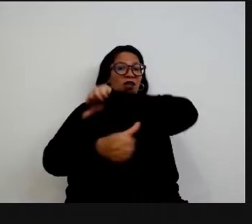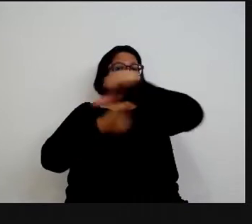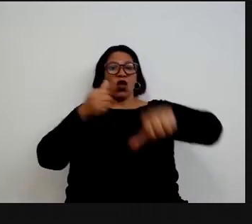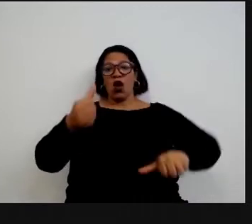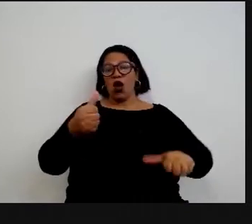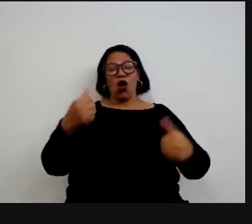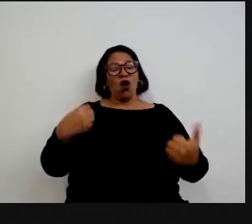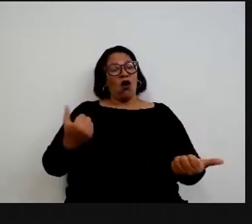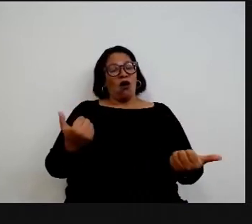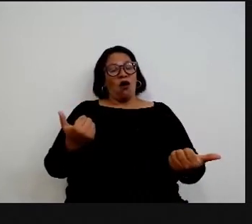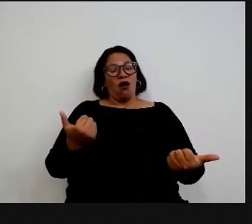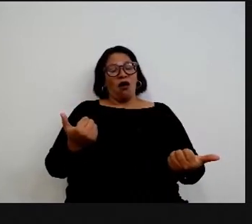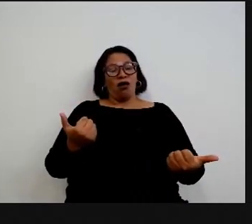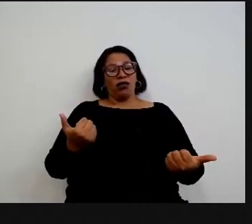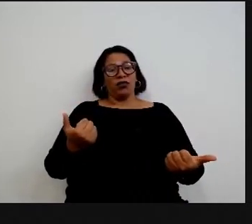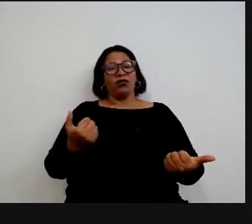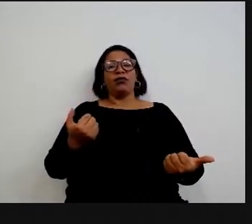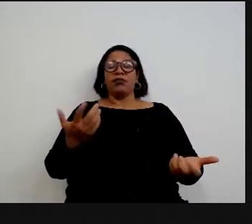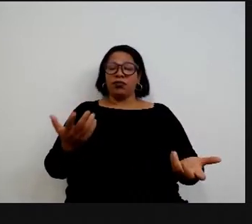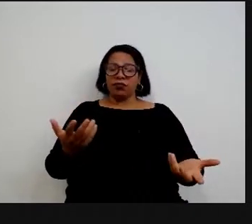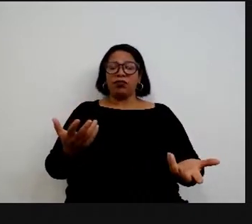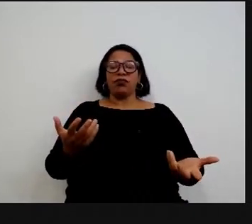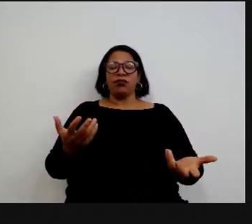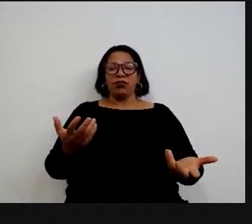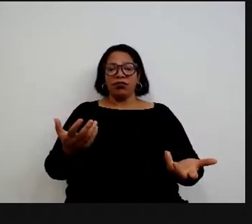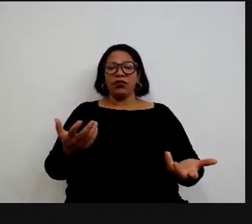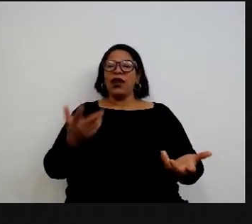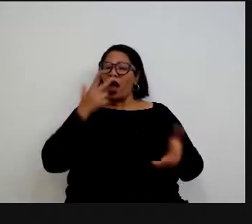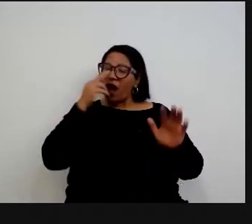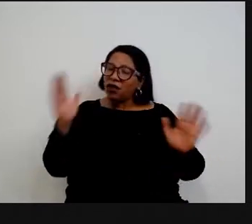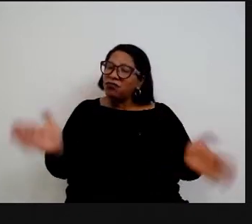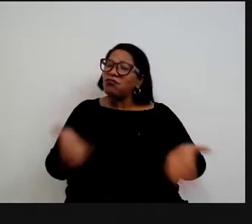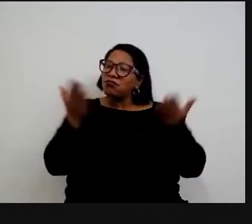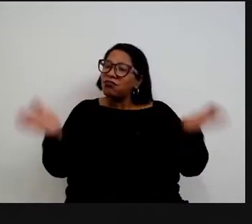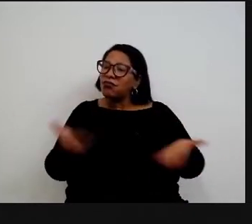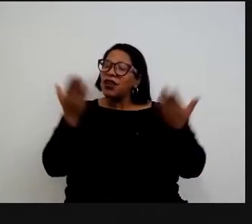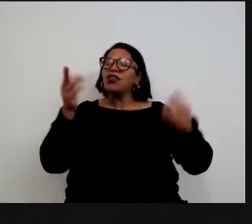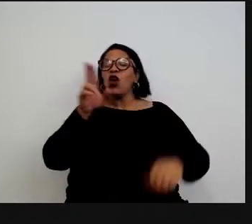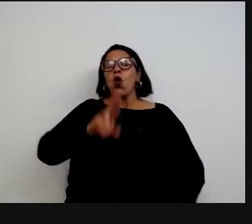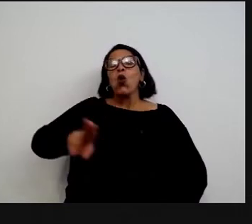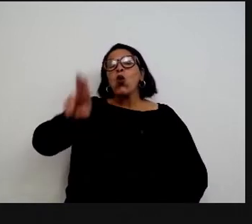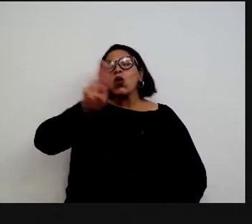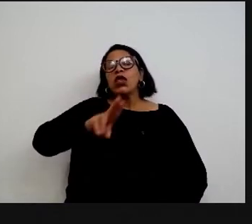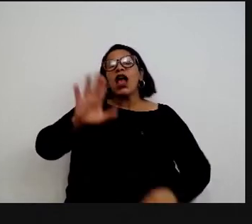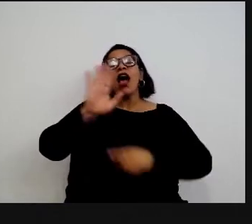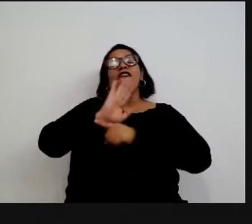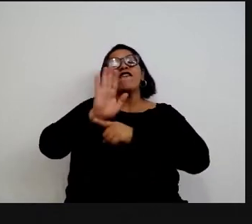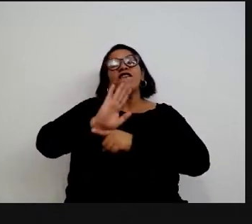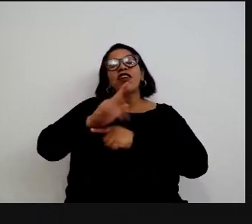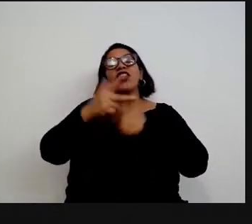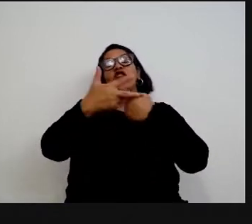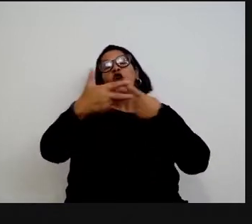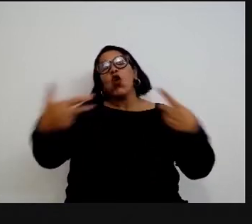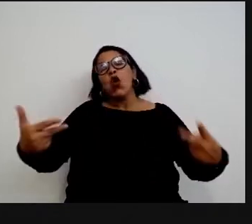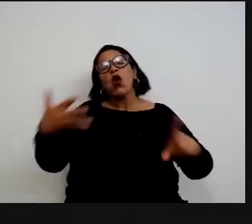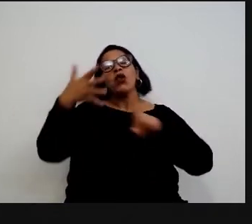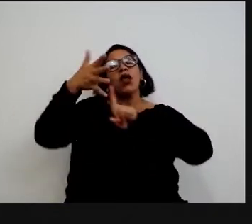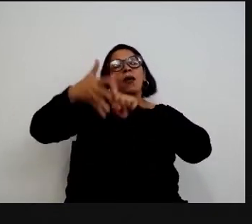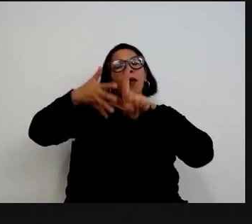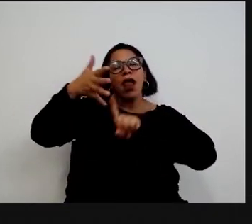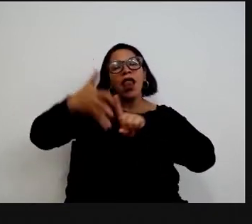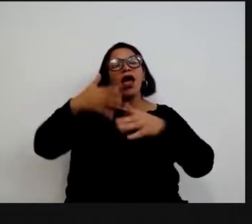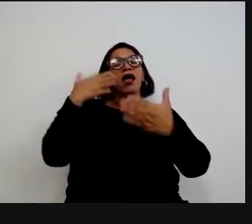Então teve esse papel. Então isso a fomentação, por exemplo, de uso de vídeos,